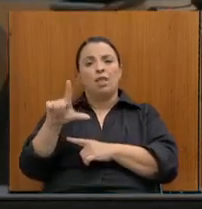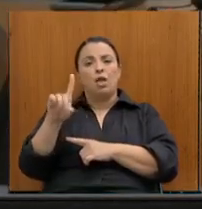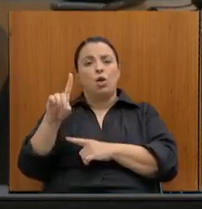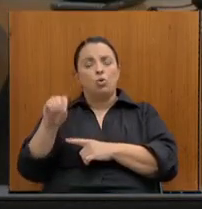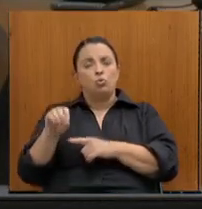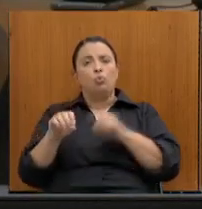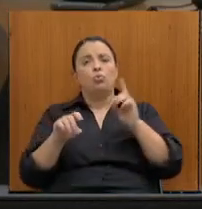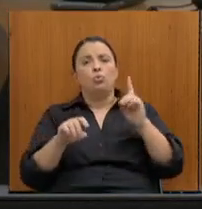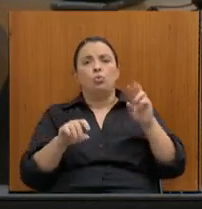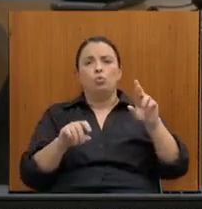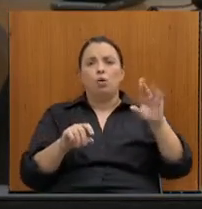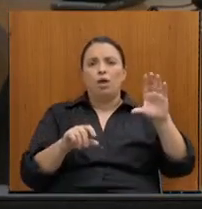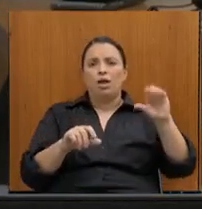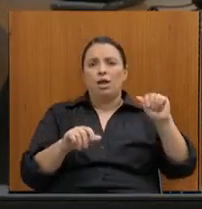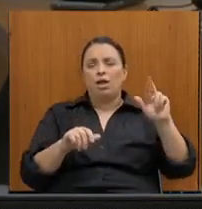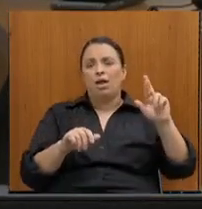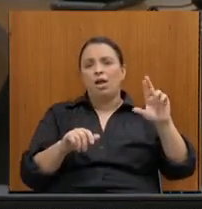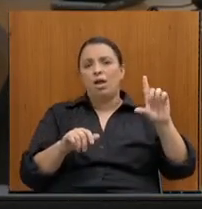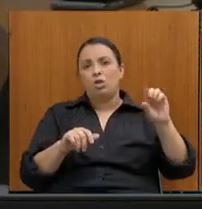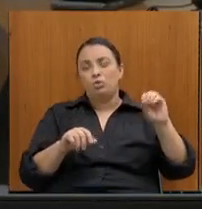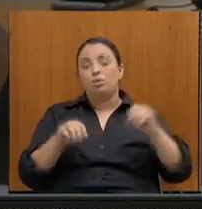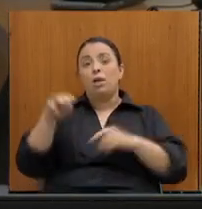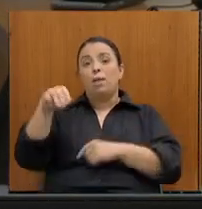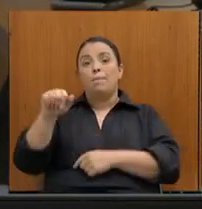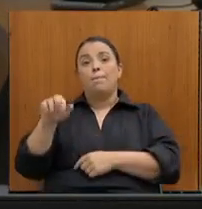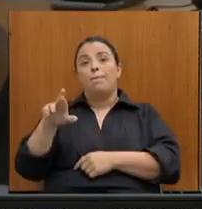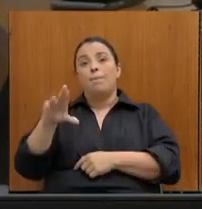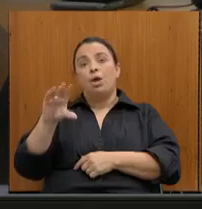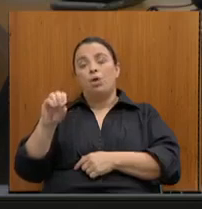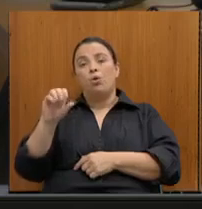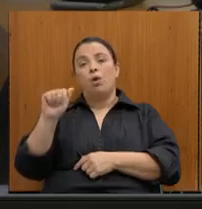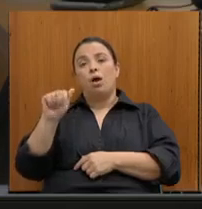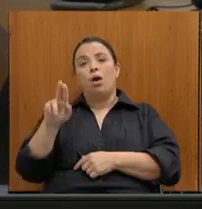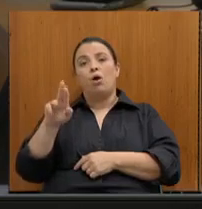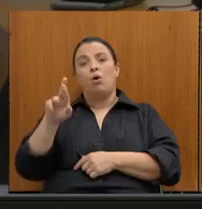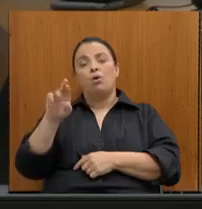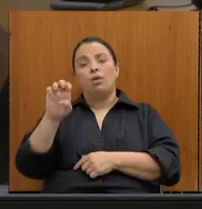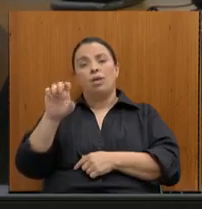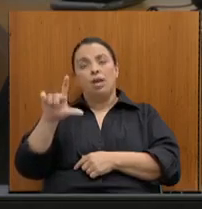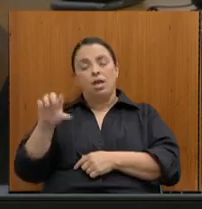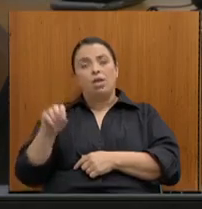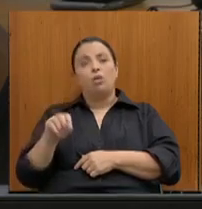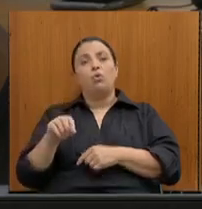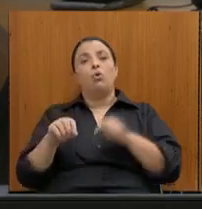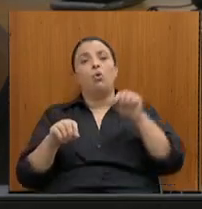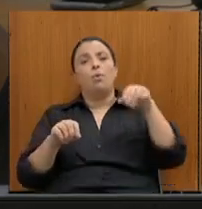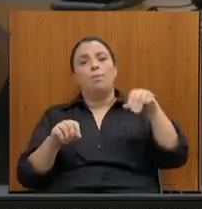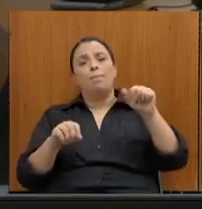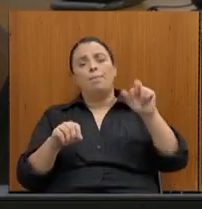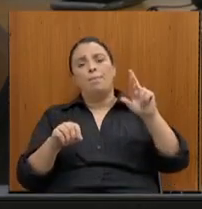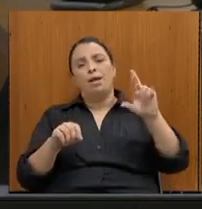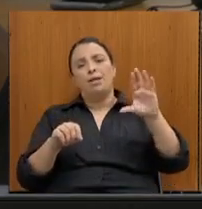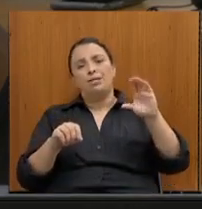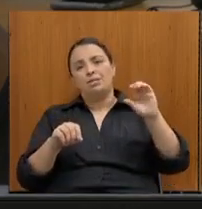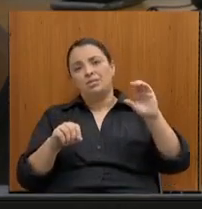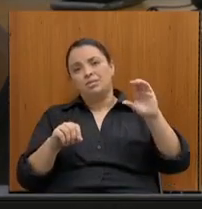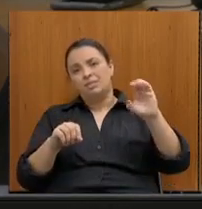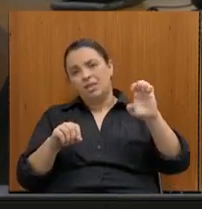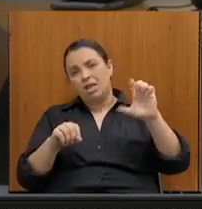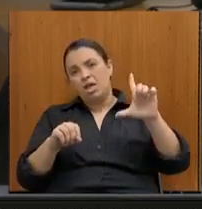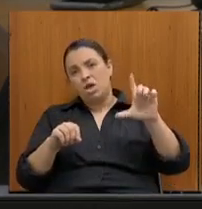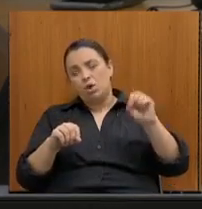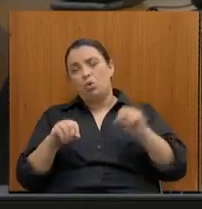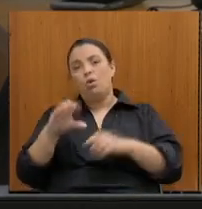o Marco Aurélio Gibran Doutor Marcelo Generoso veneroso ao caso Henrique